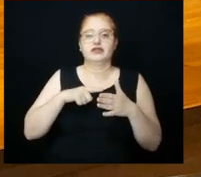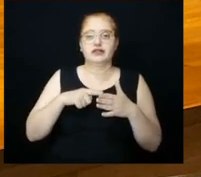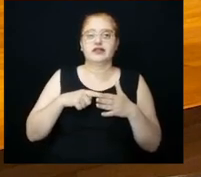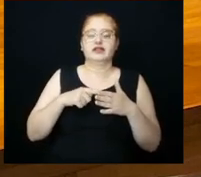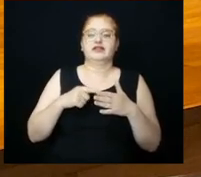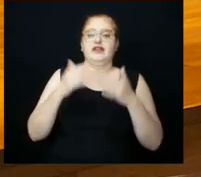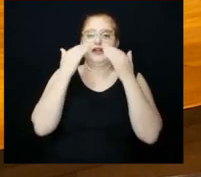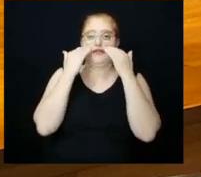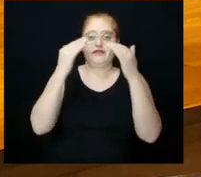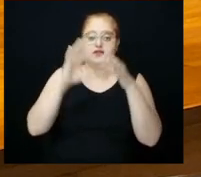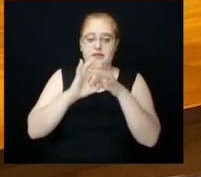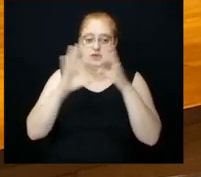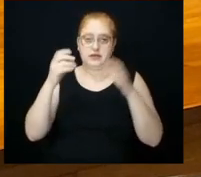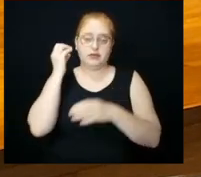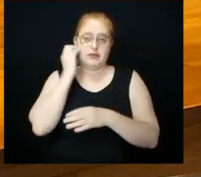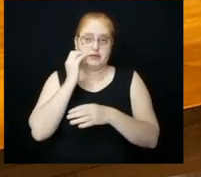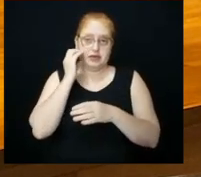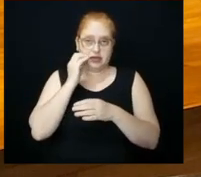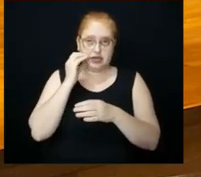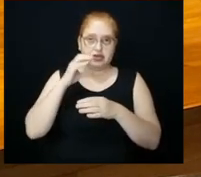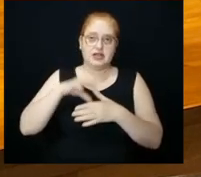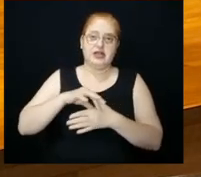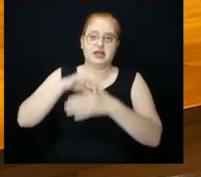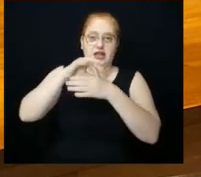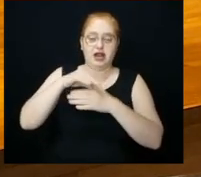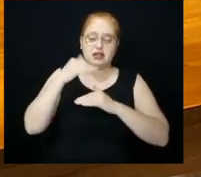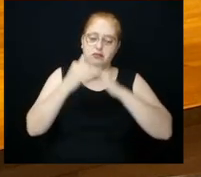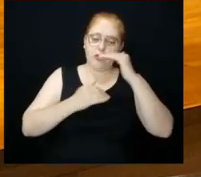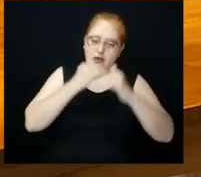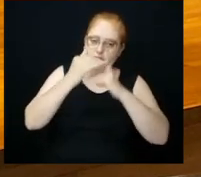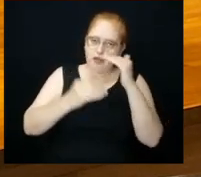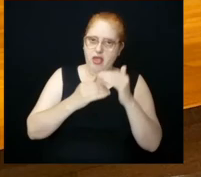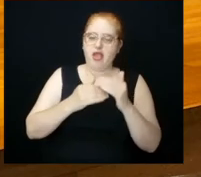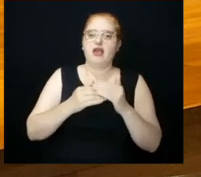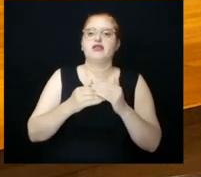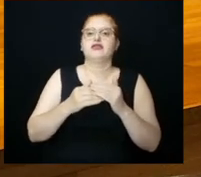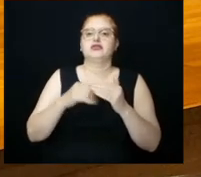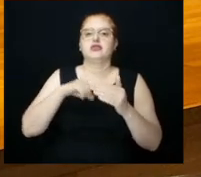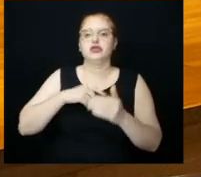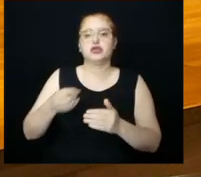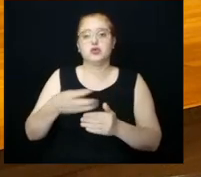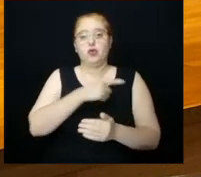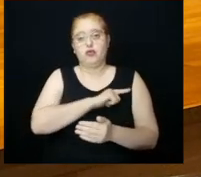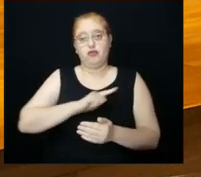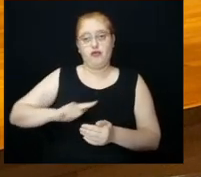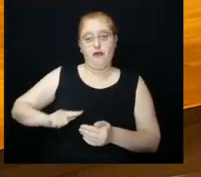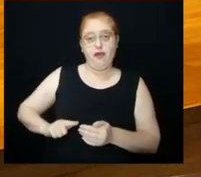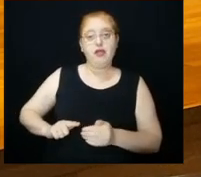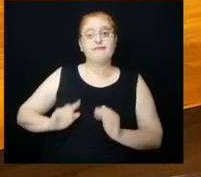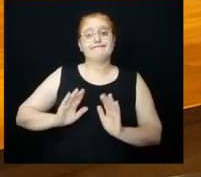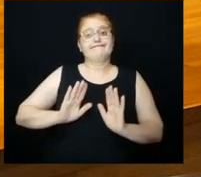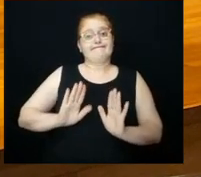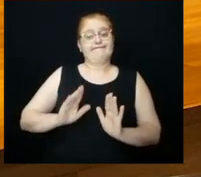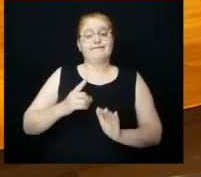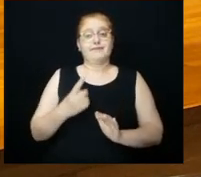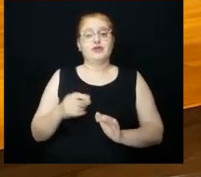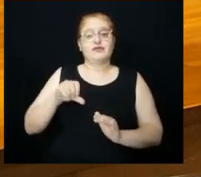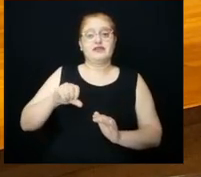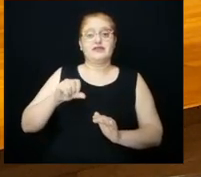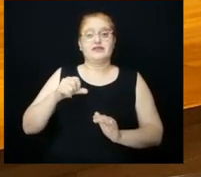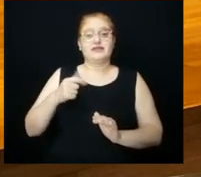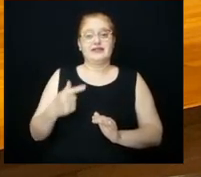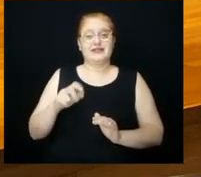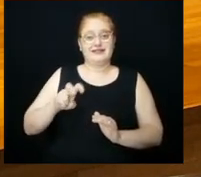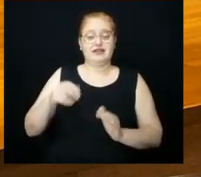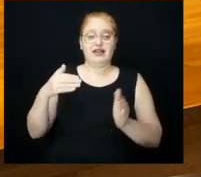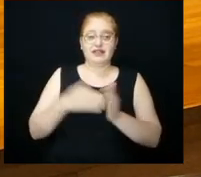de Moçambique, vai liderar o processo e vai se consolidar nesse governo. Mas, em 1975